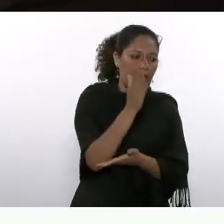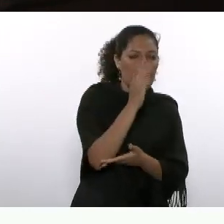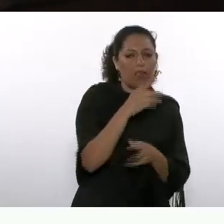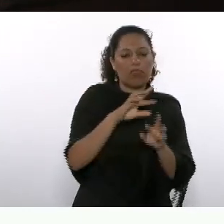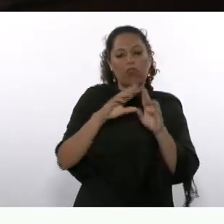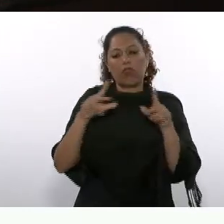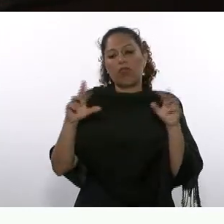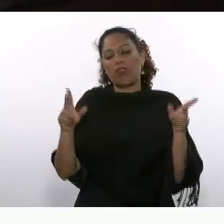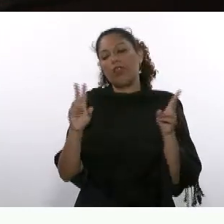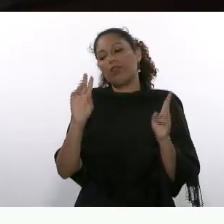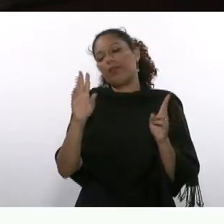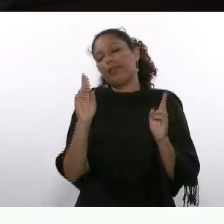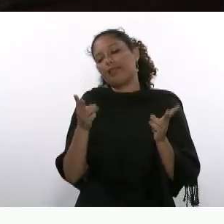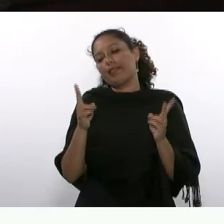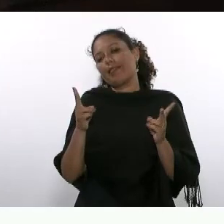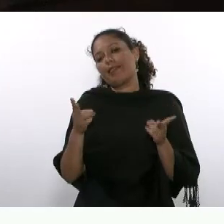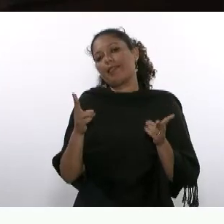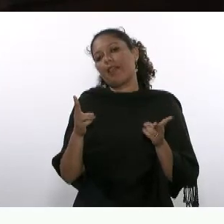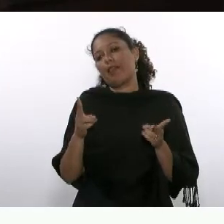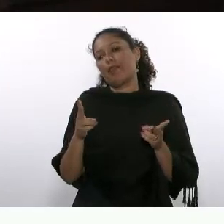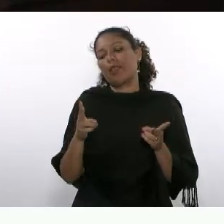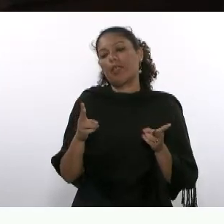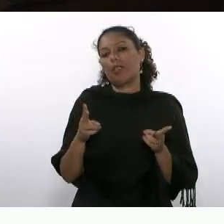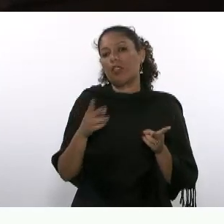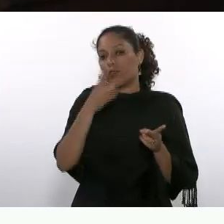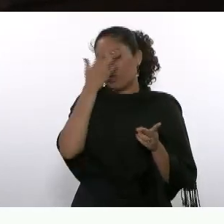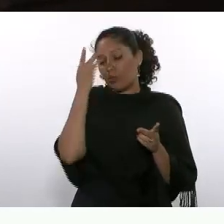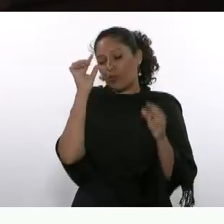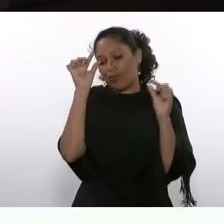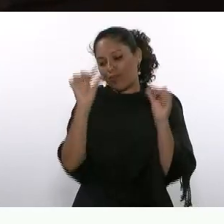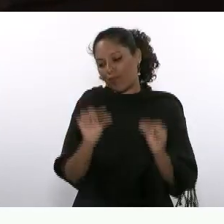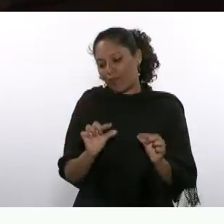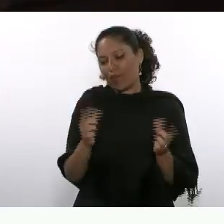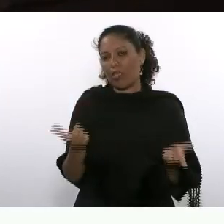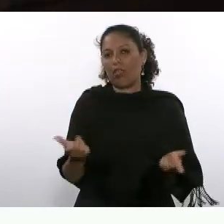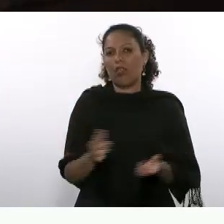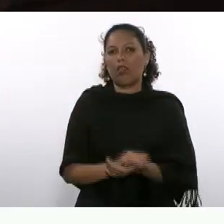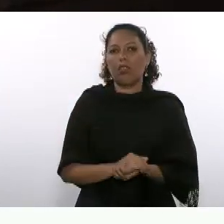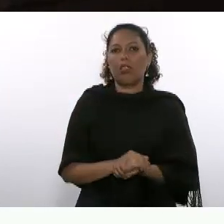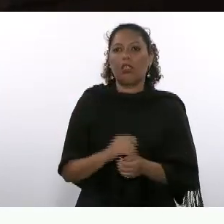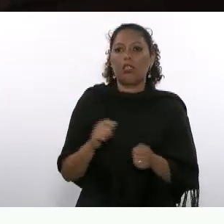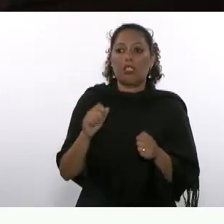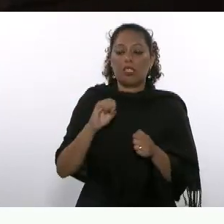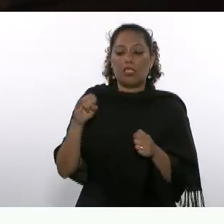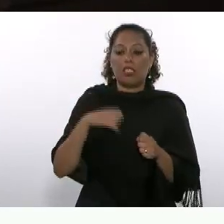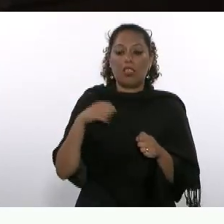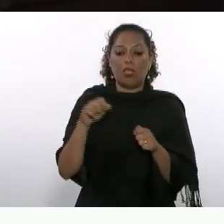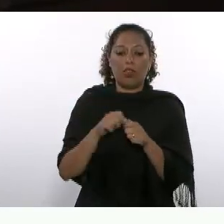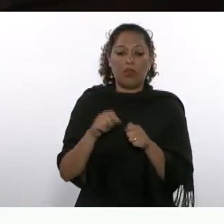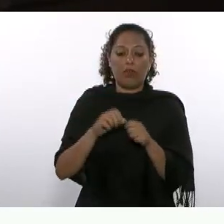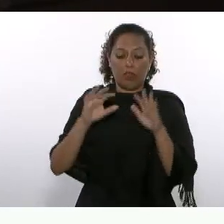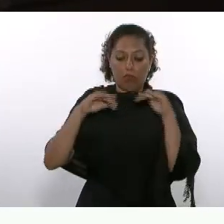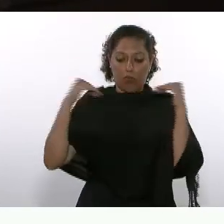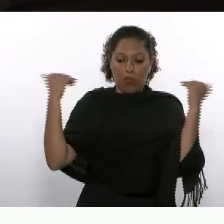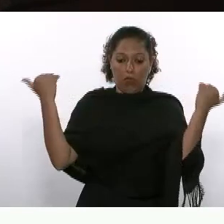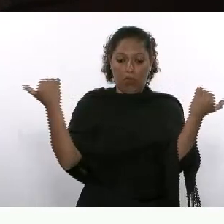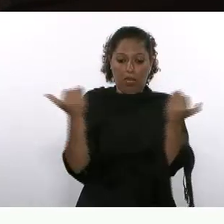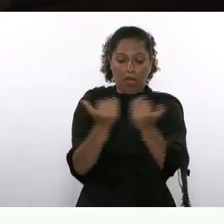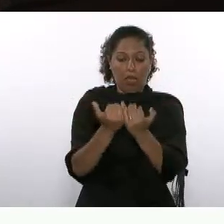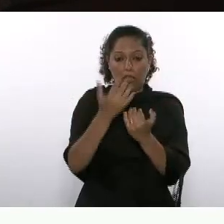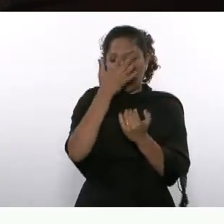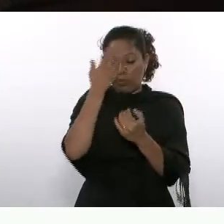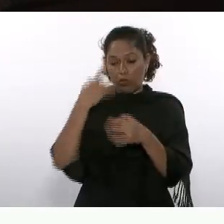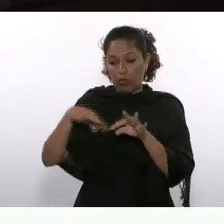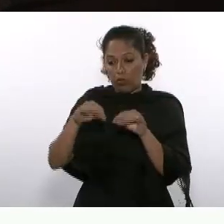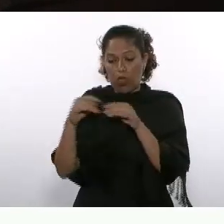lugares, e sempre tinha um quórum bem razoável, mais baixo. Quando eu fiz no Maracanã, encheu, todo mundo quis ir, e